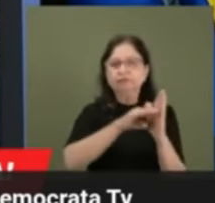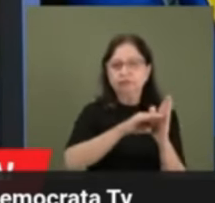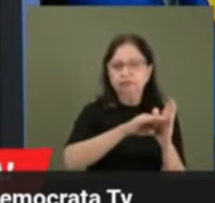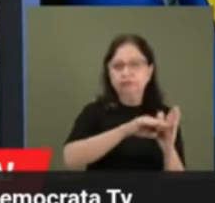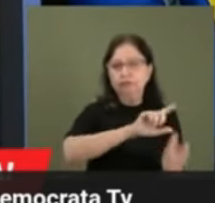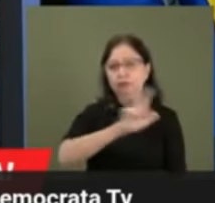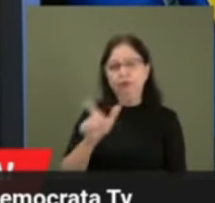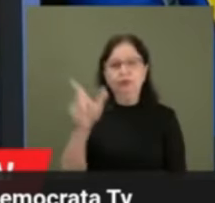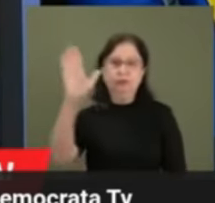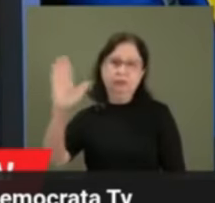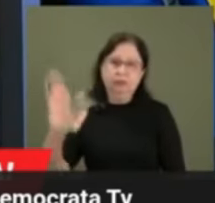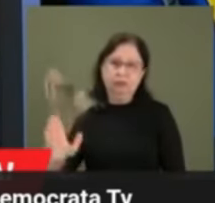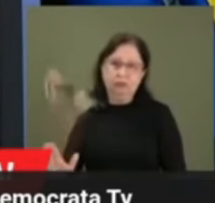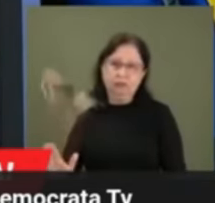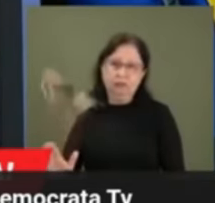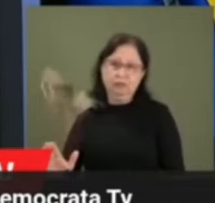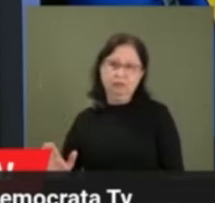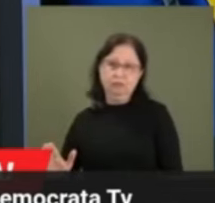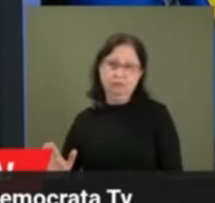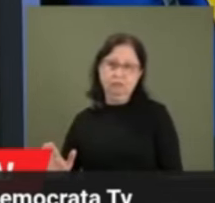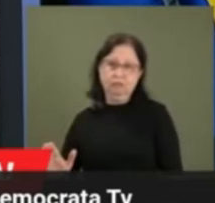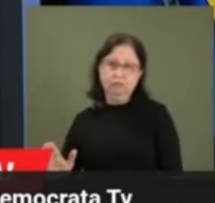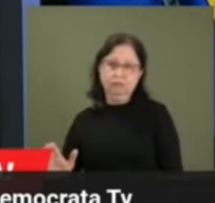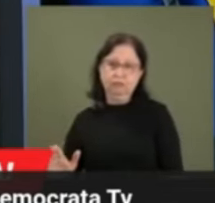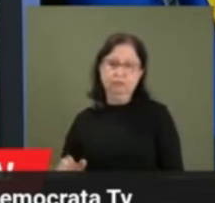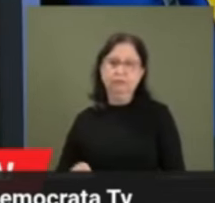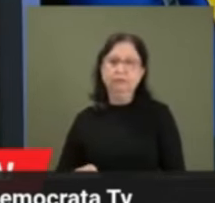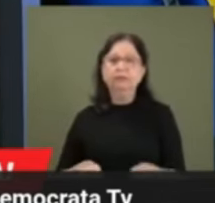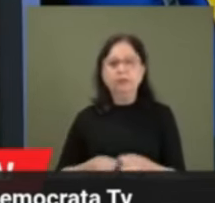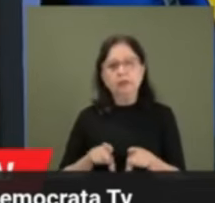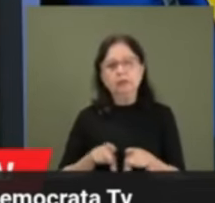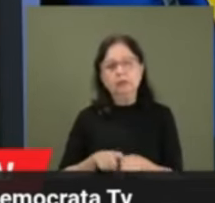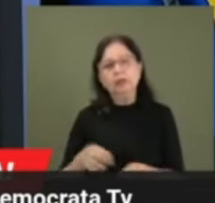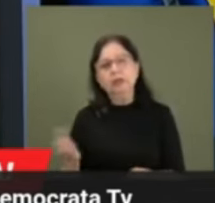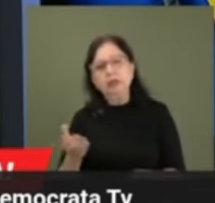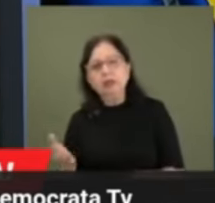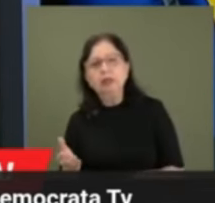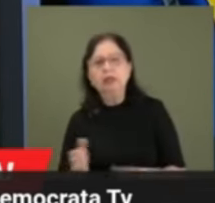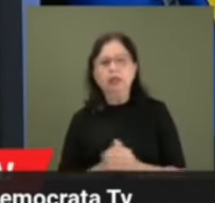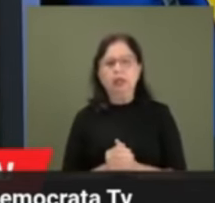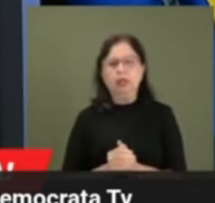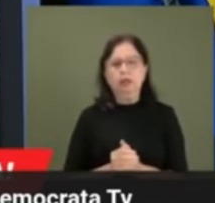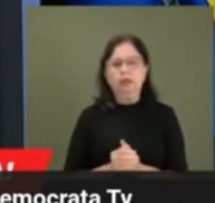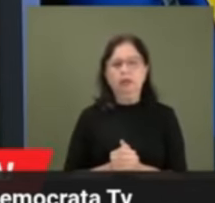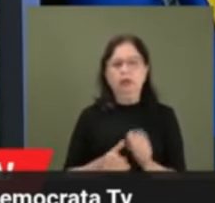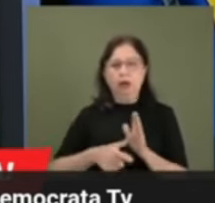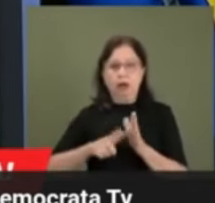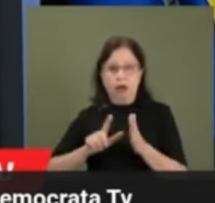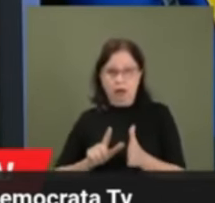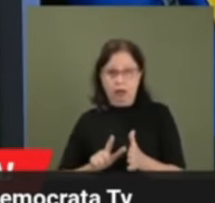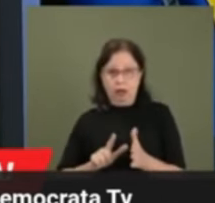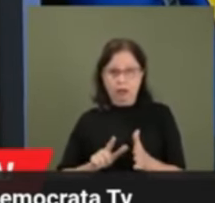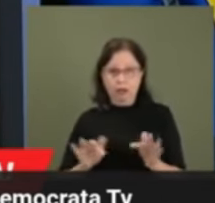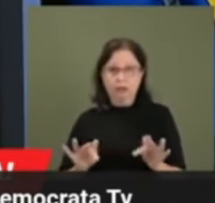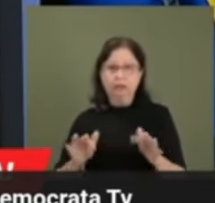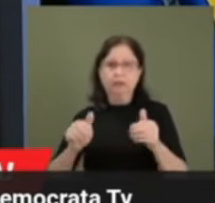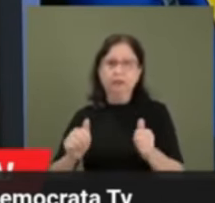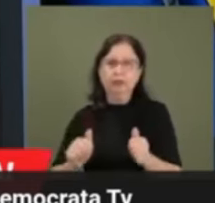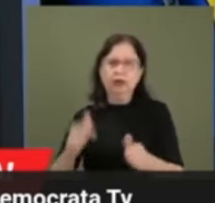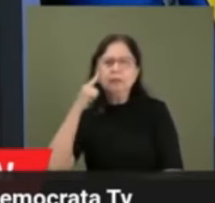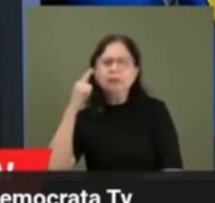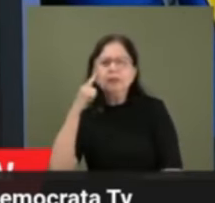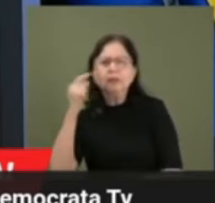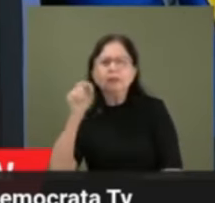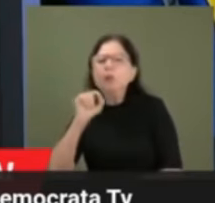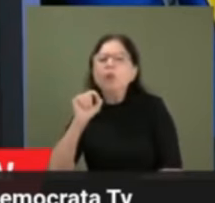peço perdão por isso eh nesse sentido eu me identifiquei lá no início queria aqui deixar esse debate O que que a gente tá deixando paraas novas gerações O que que a